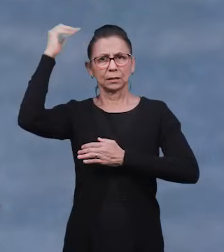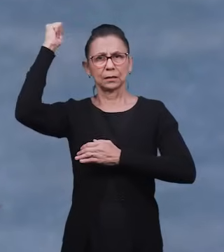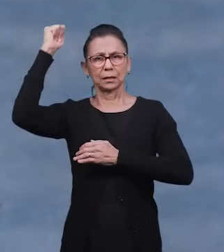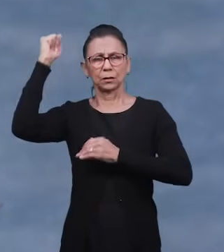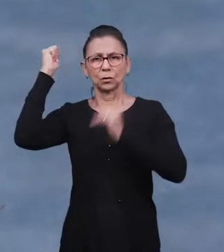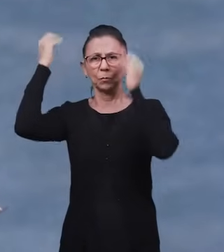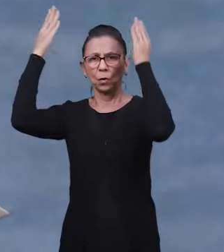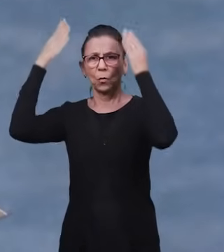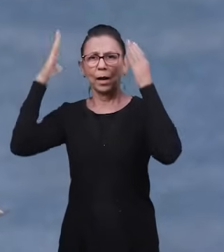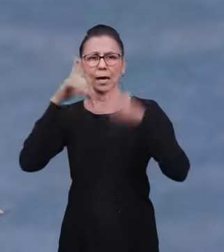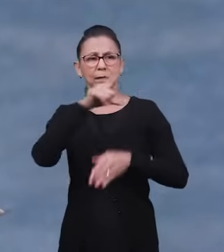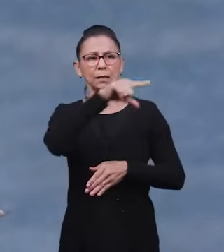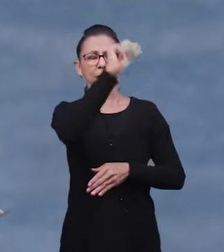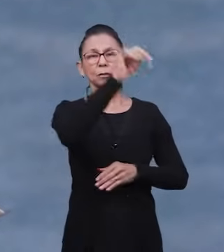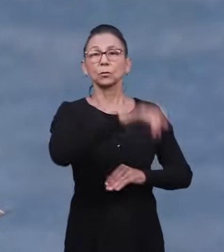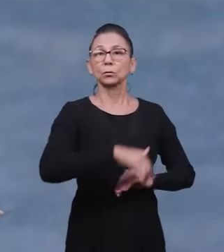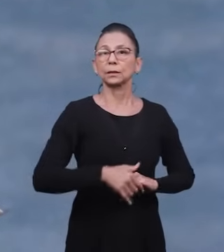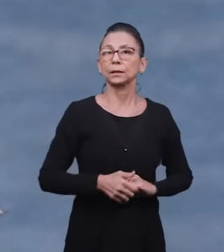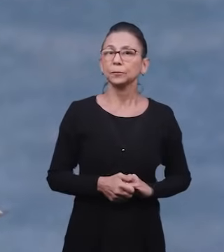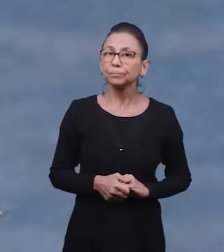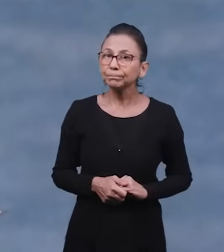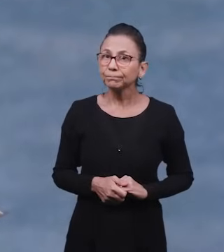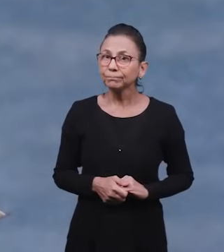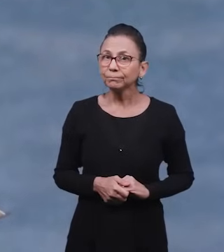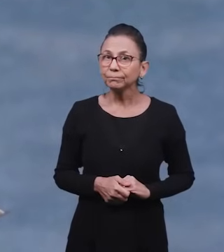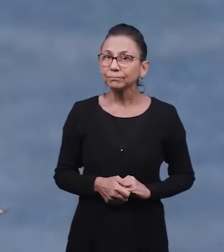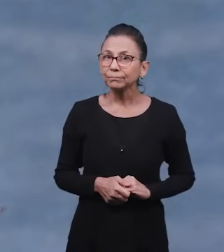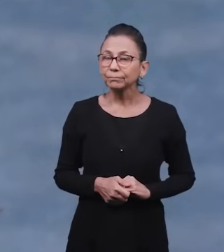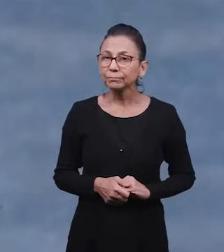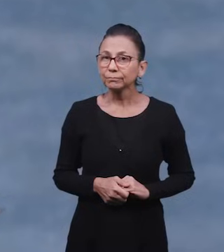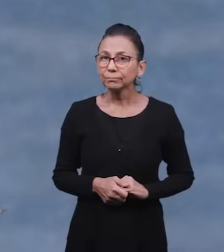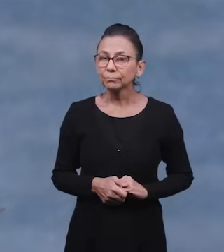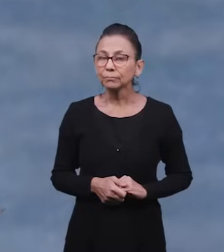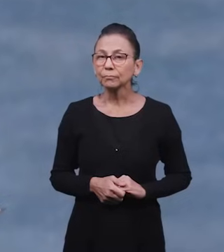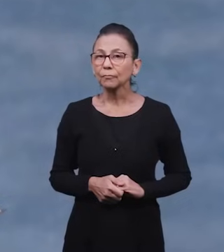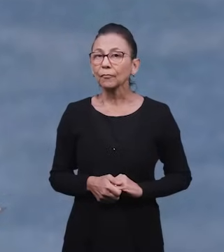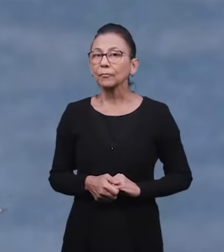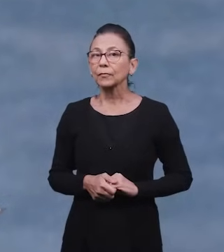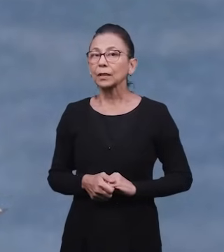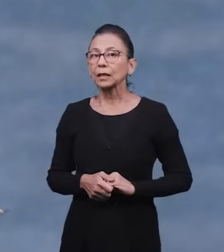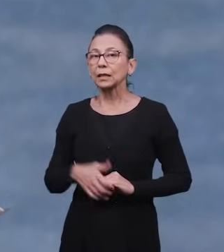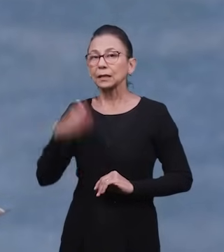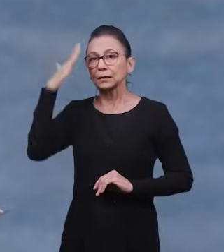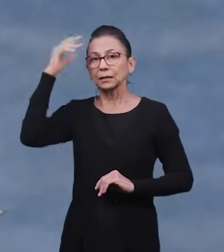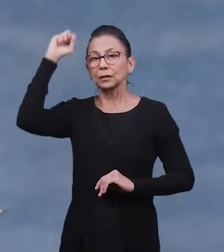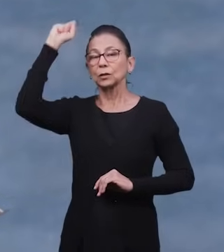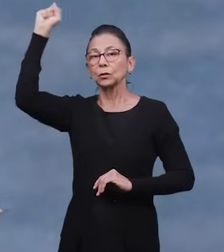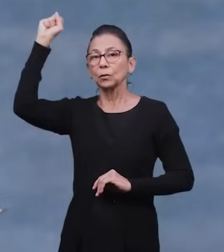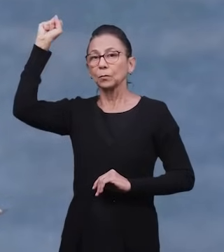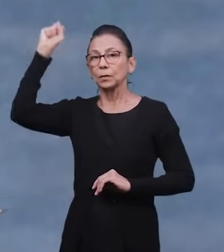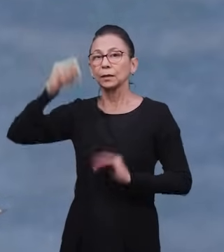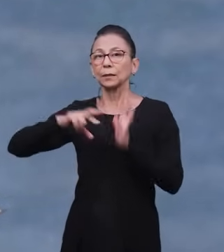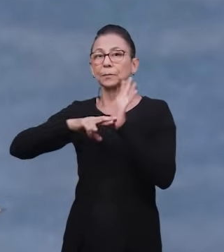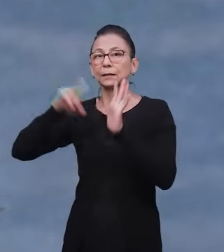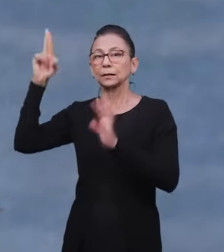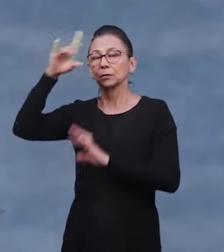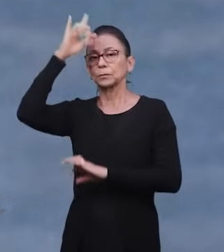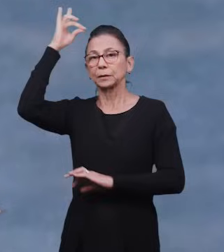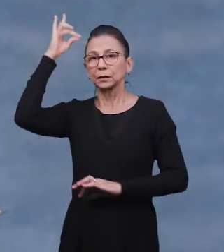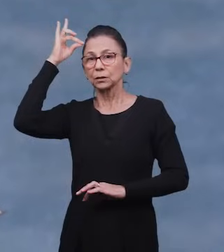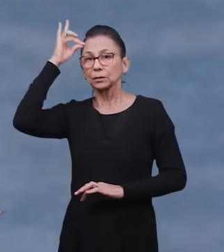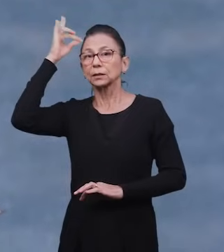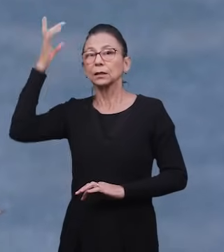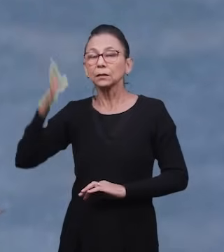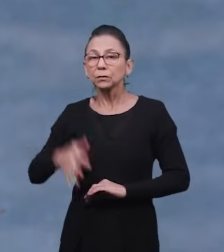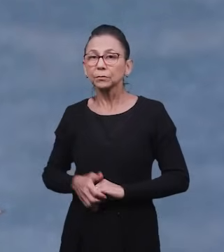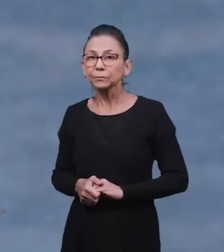colocou, e Salomão faz o tipo do Espírito Santo, ele foi escolhido para isso. Mas no dia em que Salomão morre,